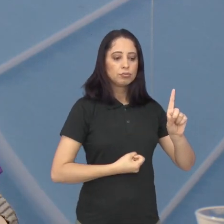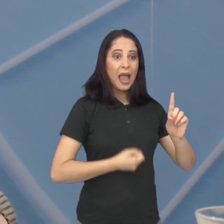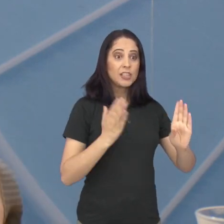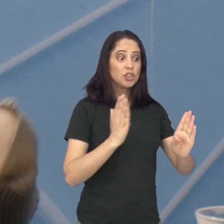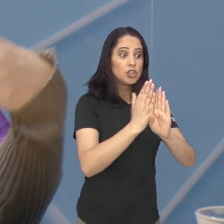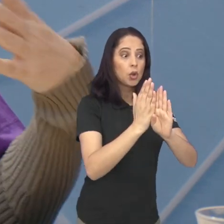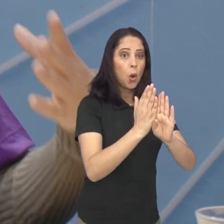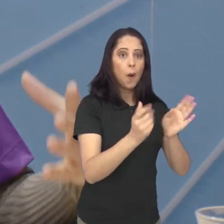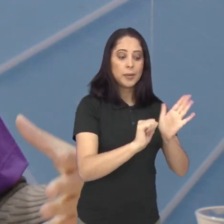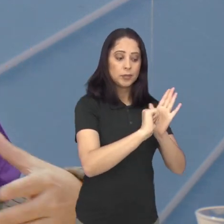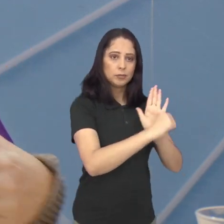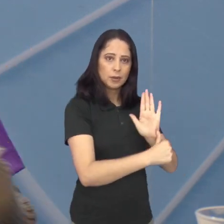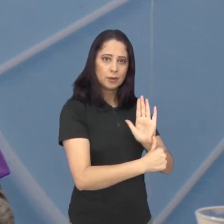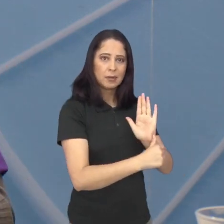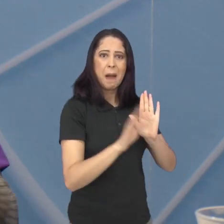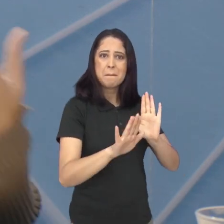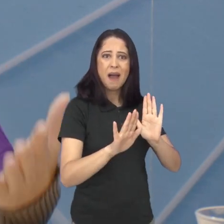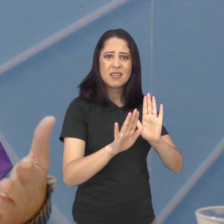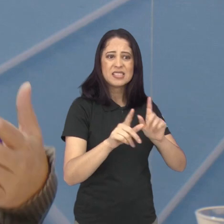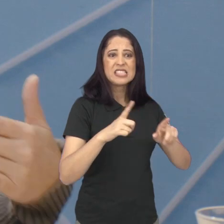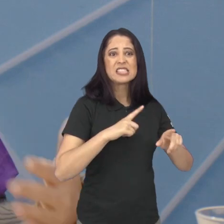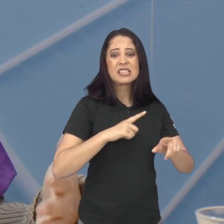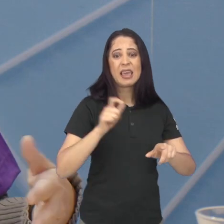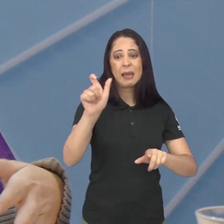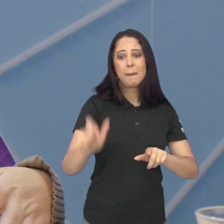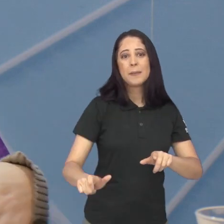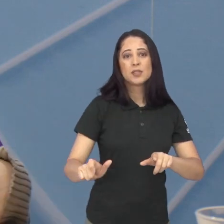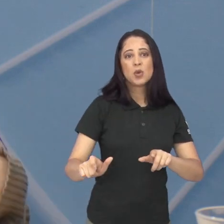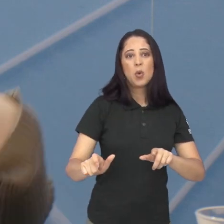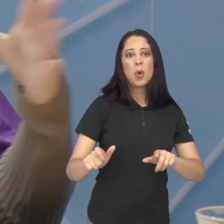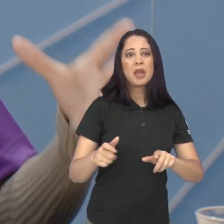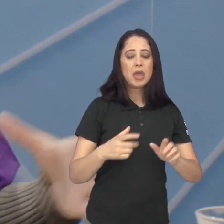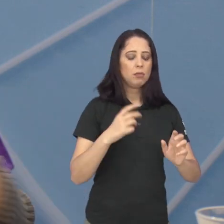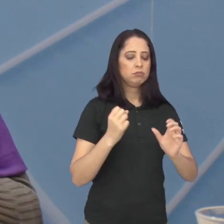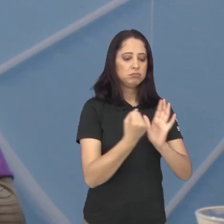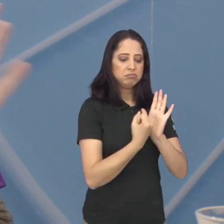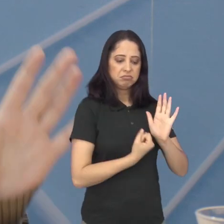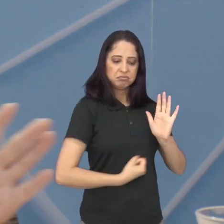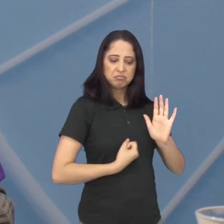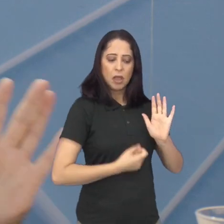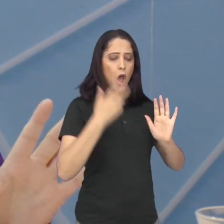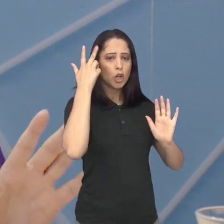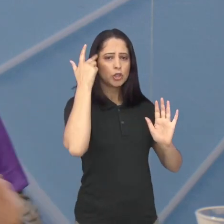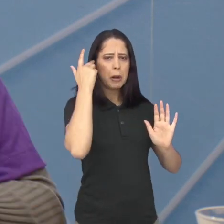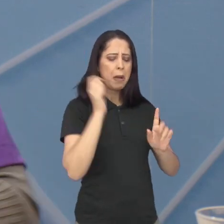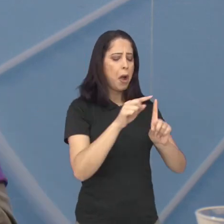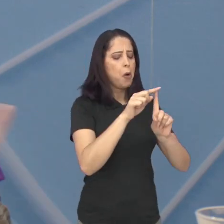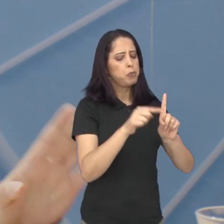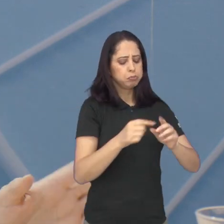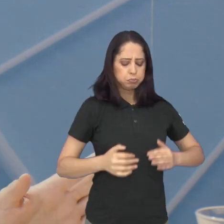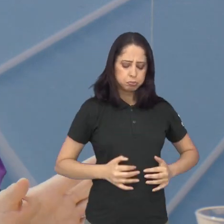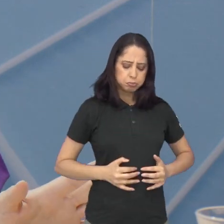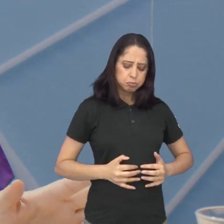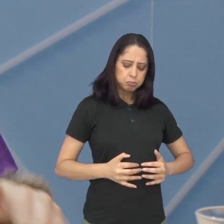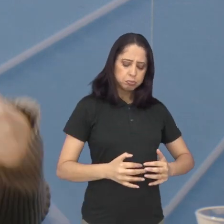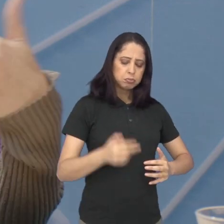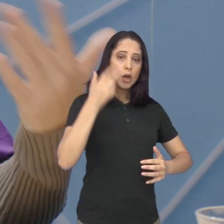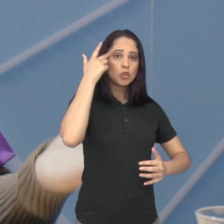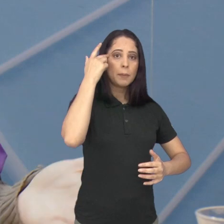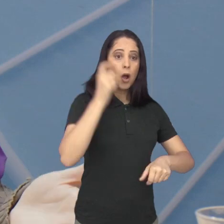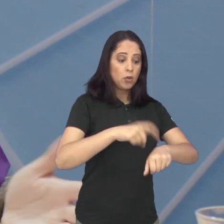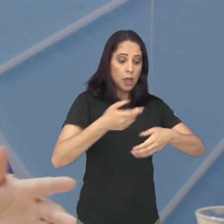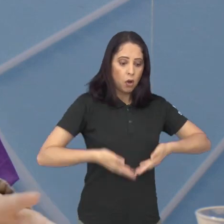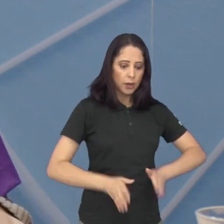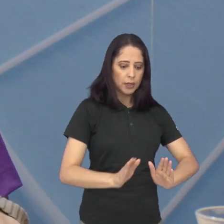né? Então esse susto, assim, eu tive uma paciente que passou por isso, ela estava gestante, tudo bem, a gestação foi tranquila e na hora